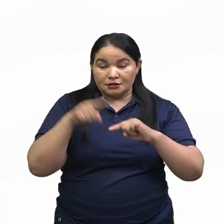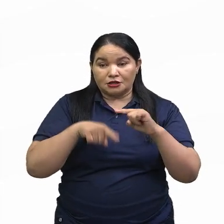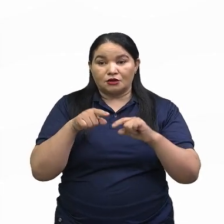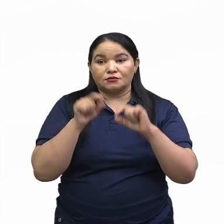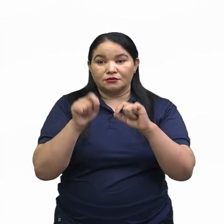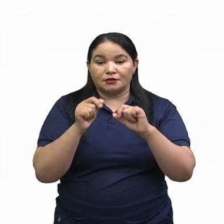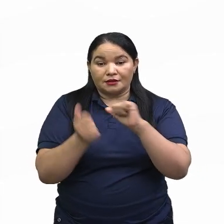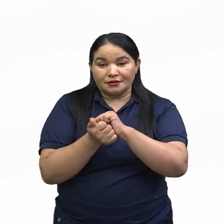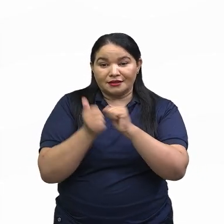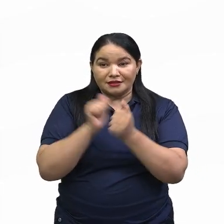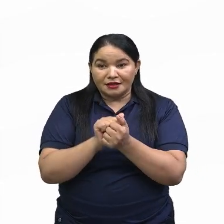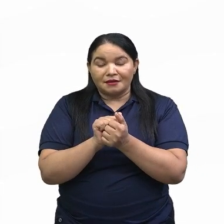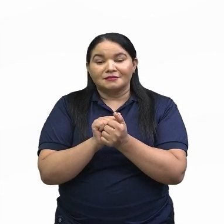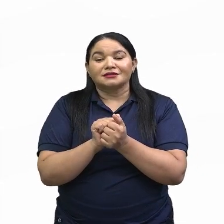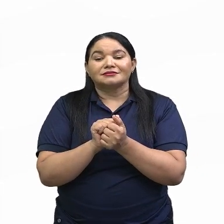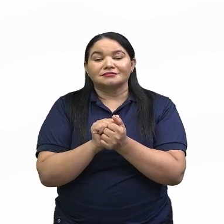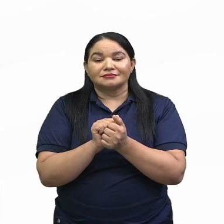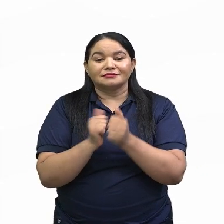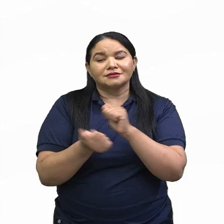convertem